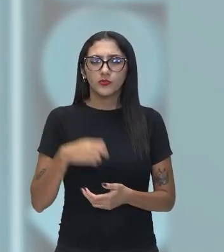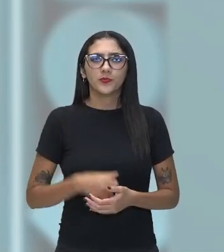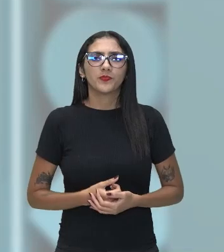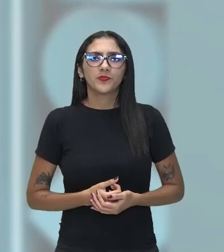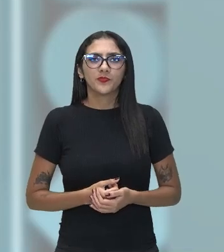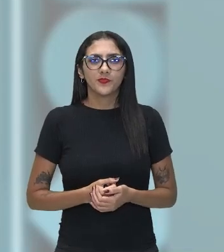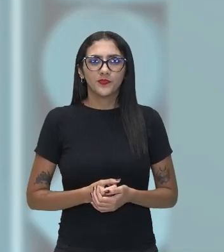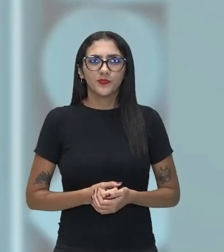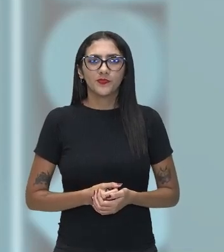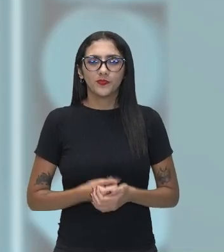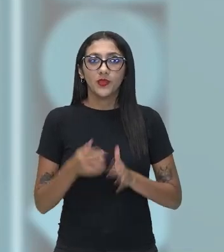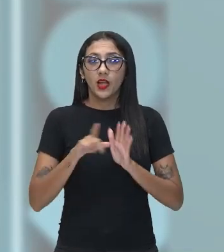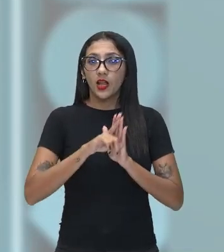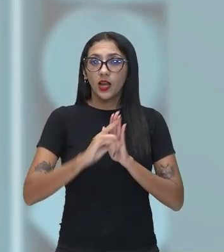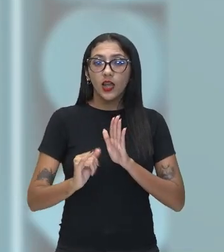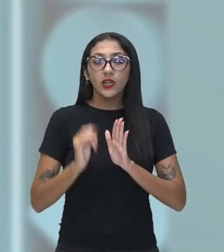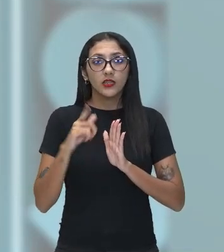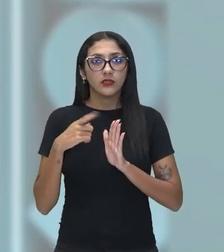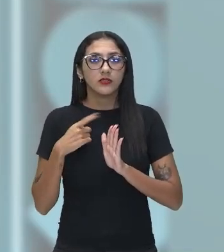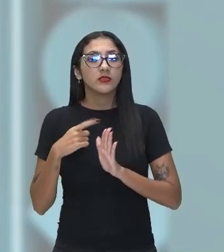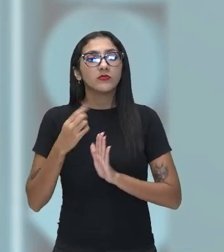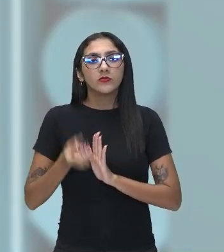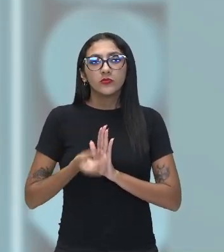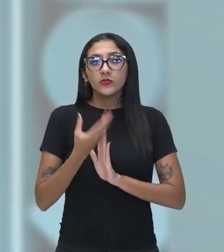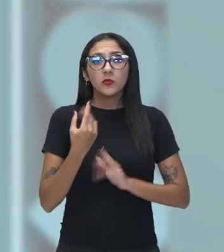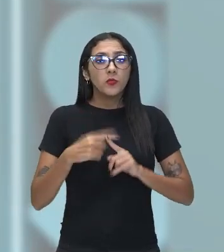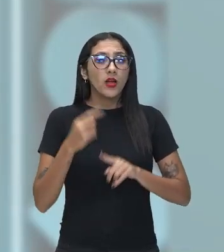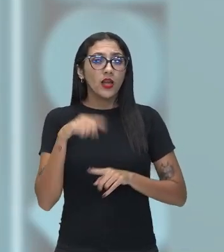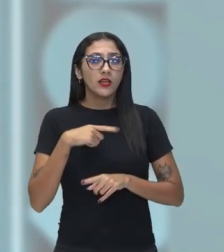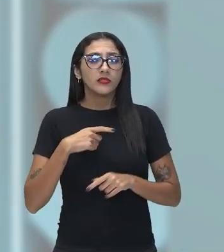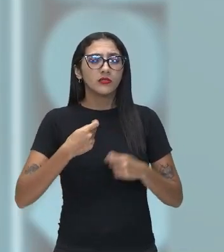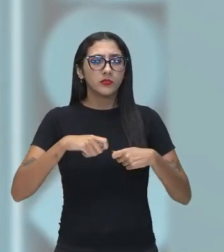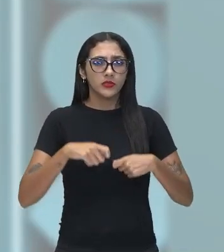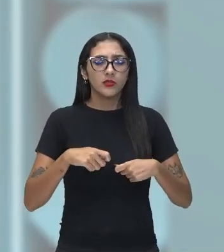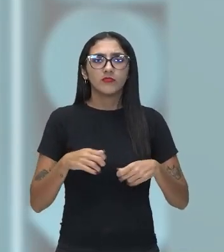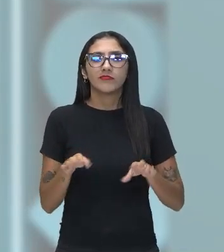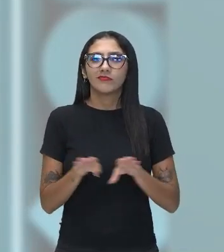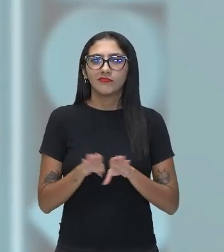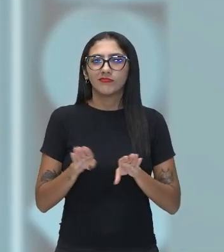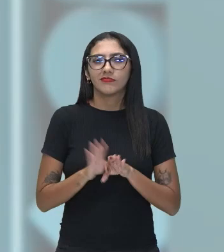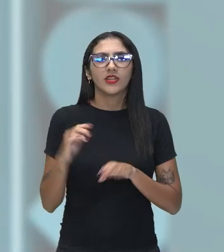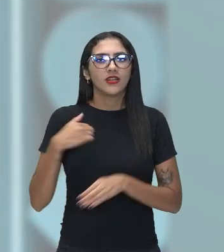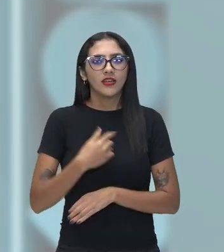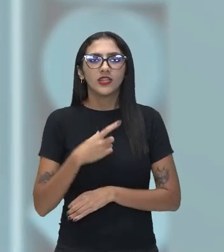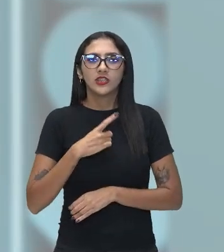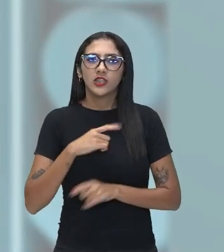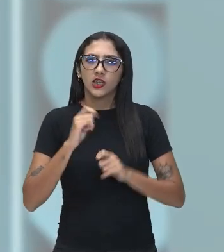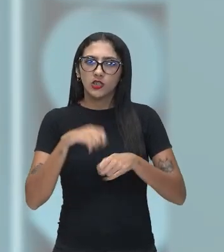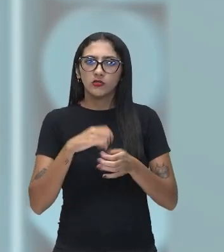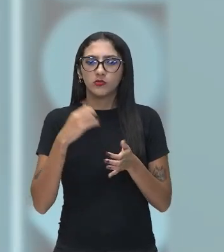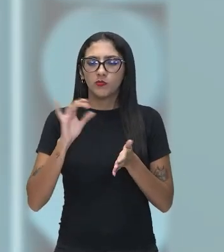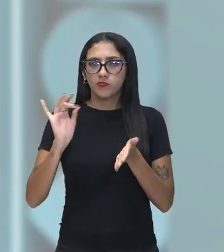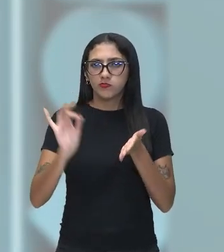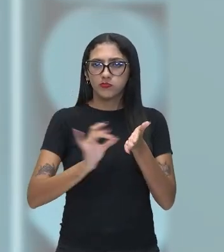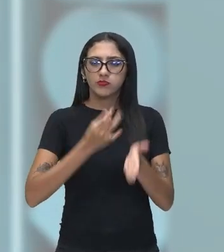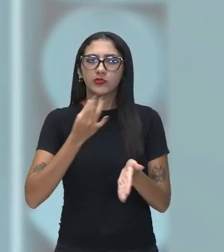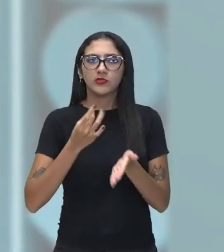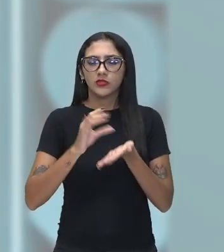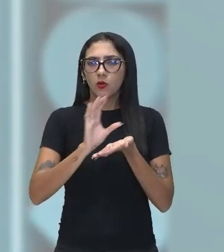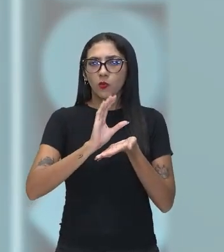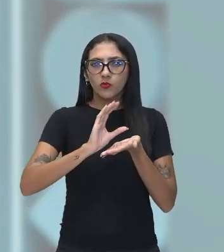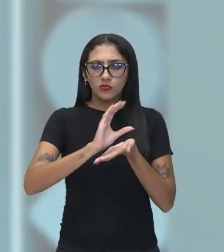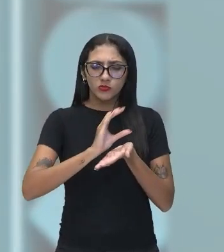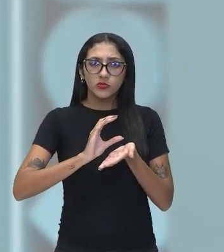que a lei surge exatamente por essa necessidade e porque nós temos isso registrado em Constituição, ou seja,